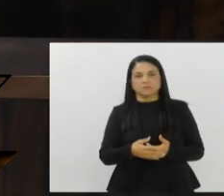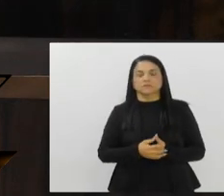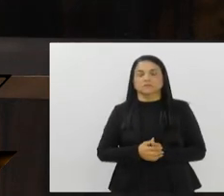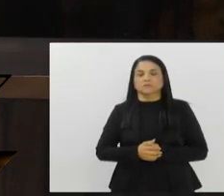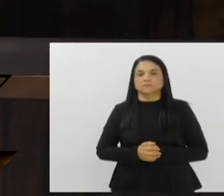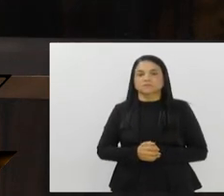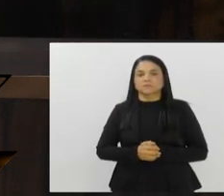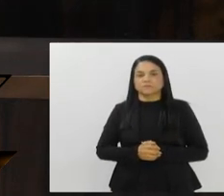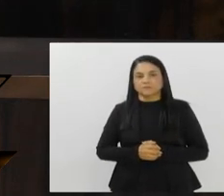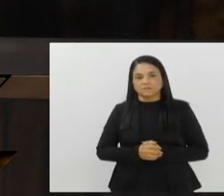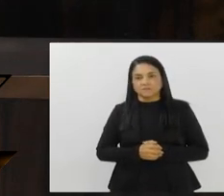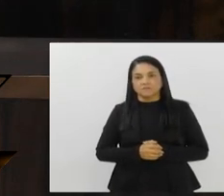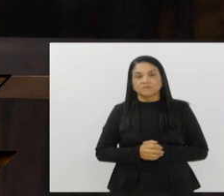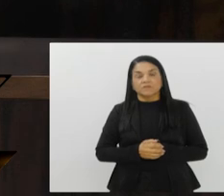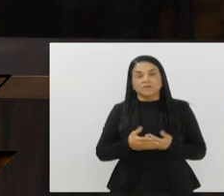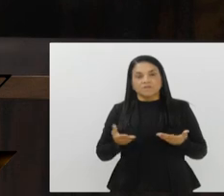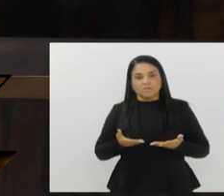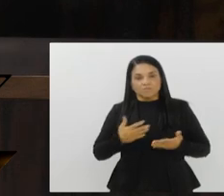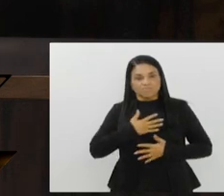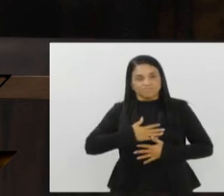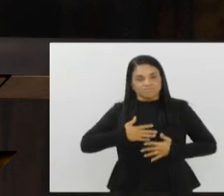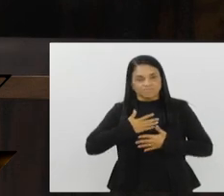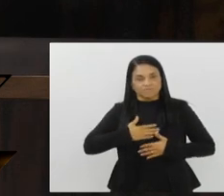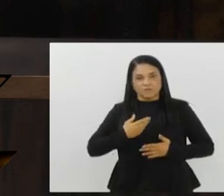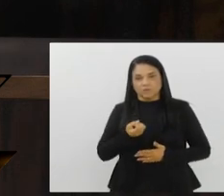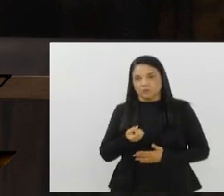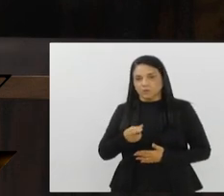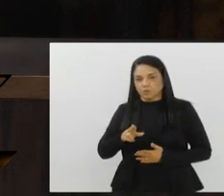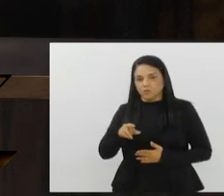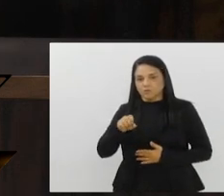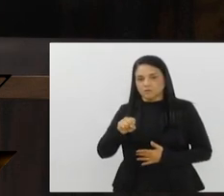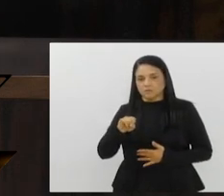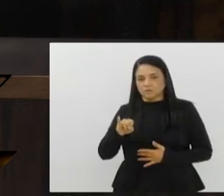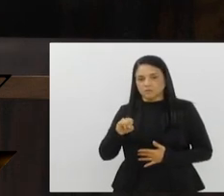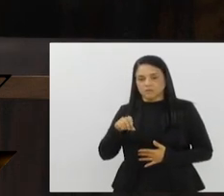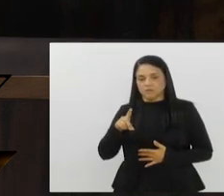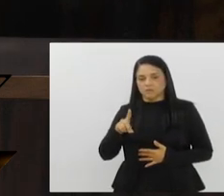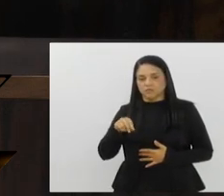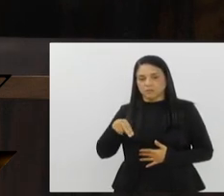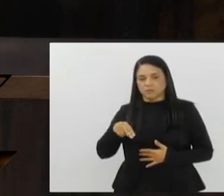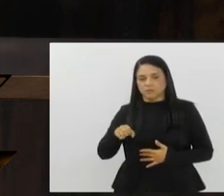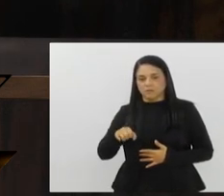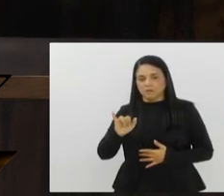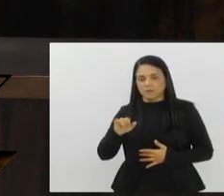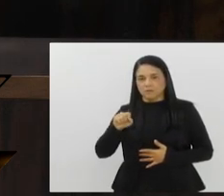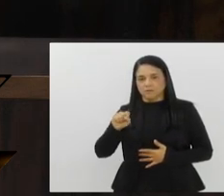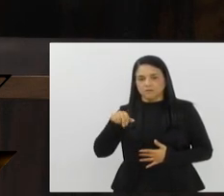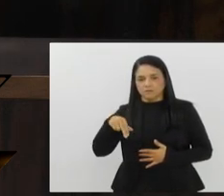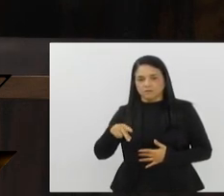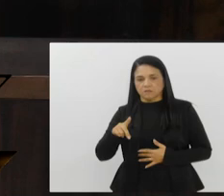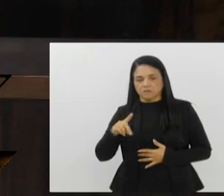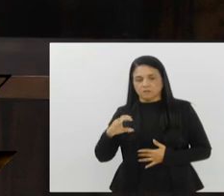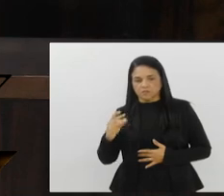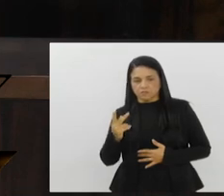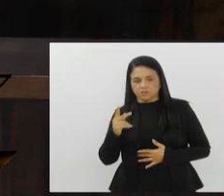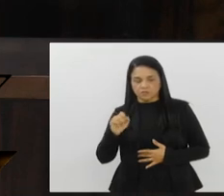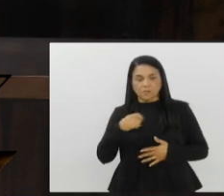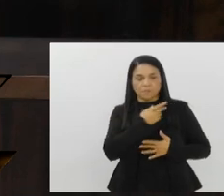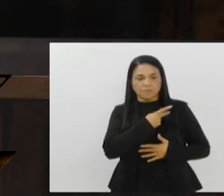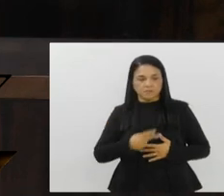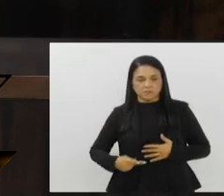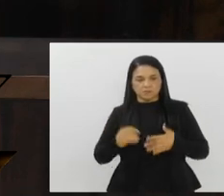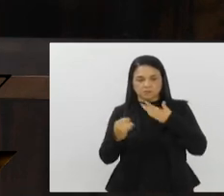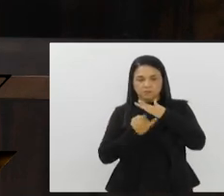ouçamos aqui com prazer Dr Sidney Sanchez Presidente do Instituto dos Advogados brasileiros